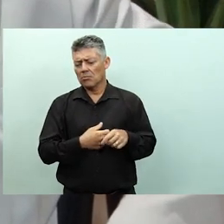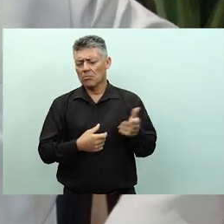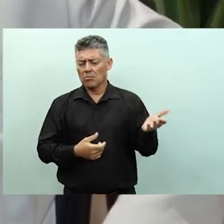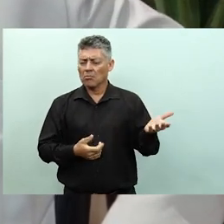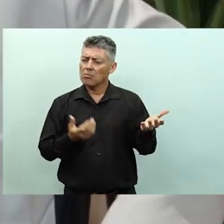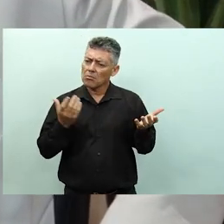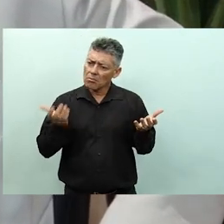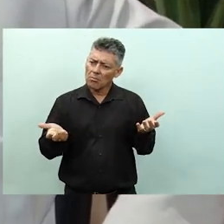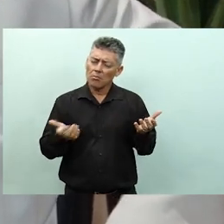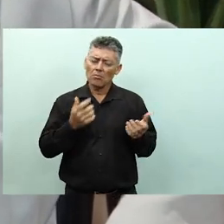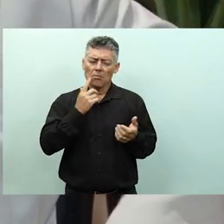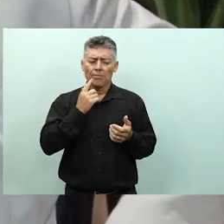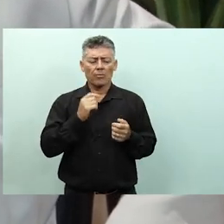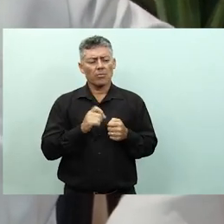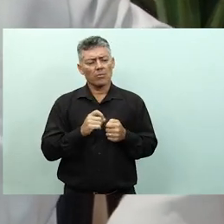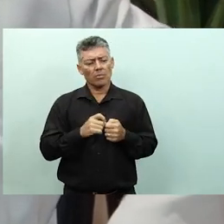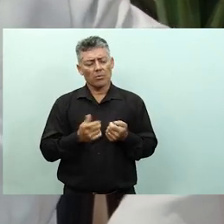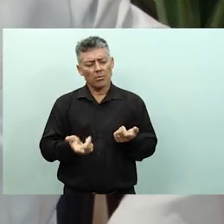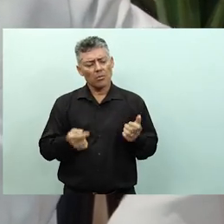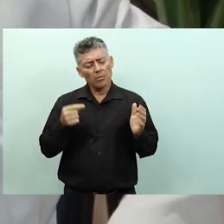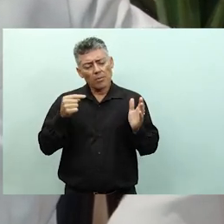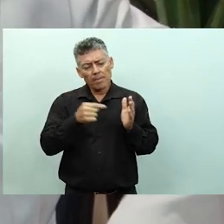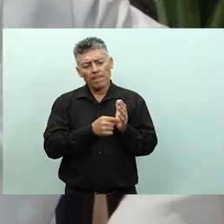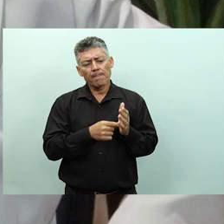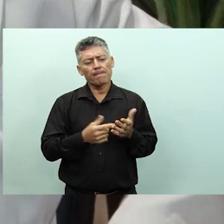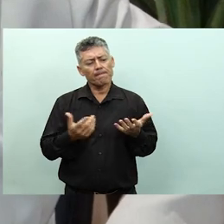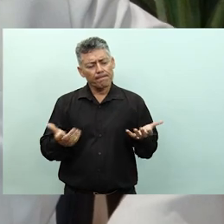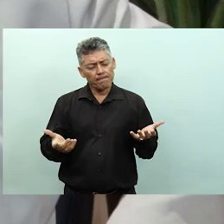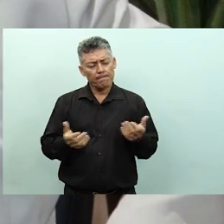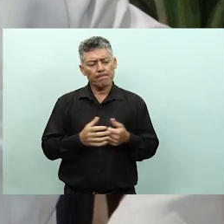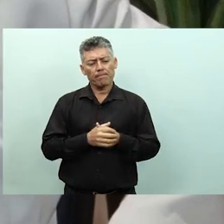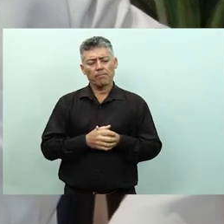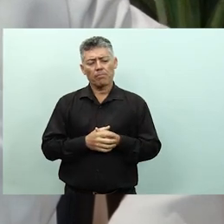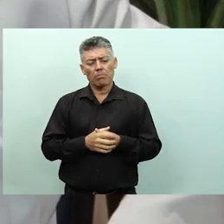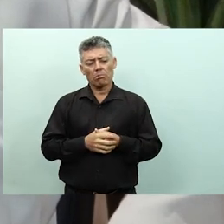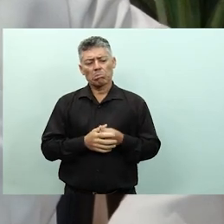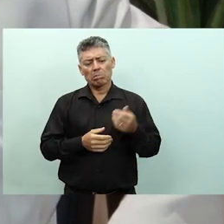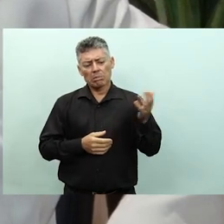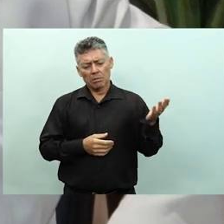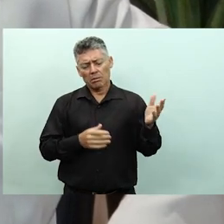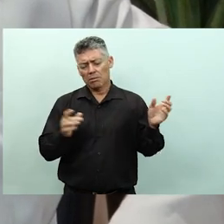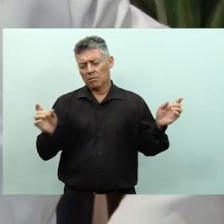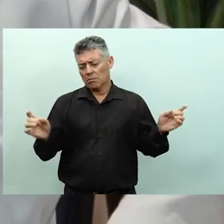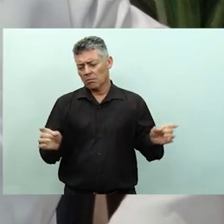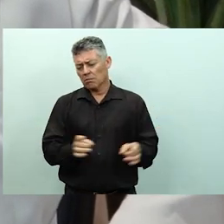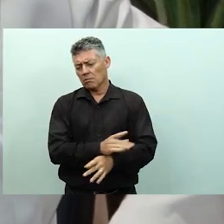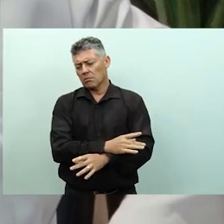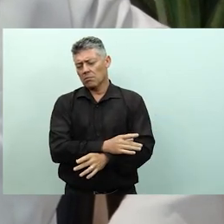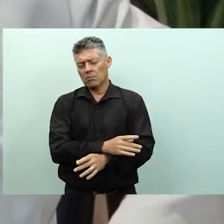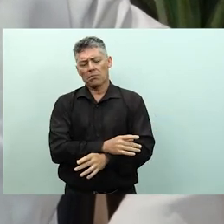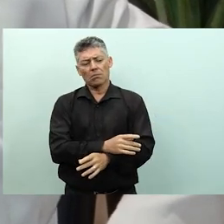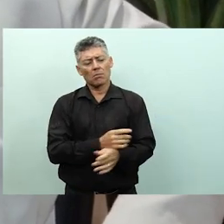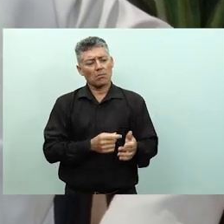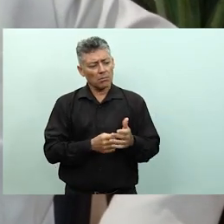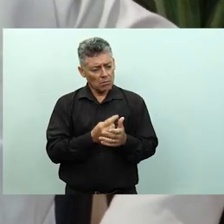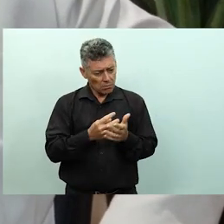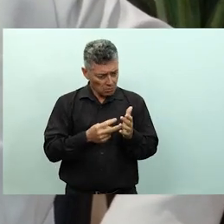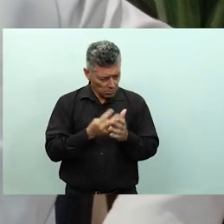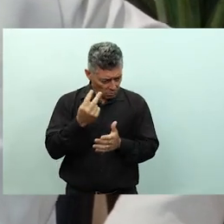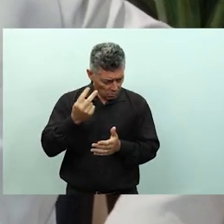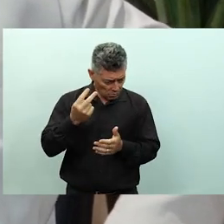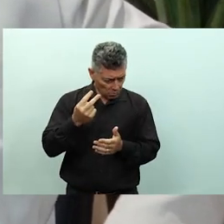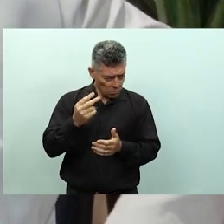mulher teimosa no que queria fazer, no objetivo que queria alcançar. Ela encerrou, primeiro